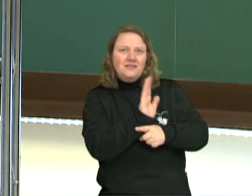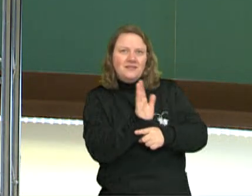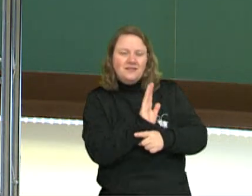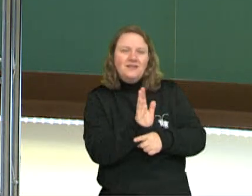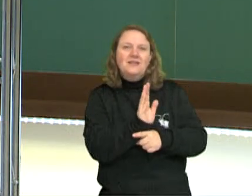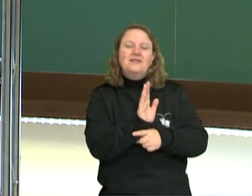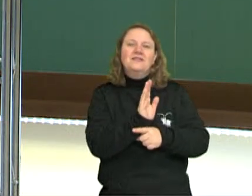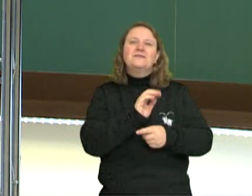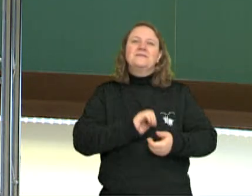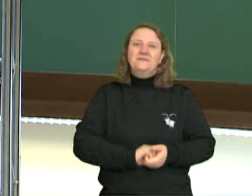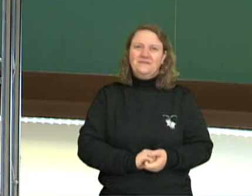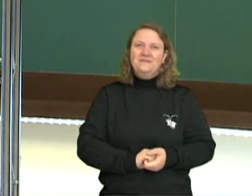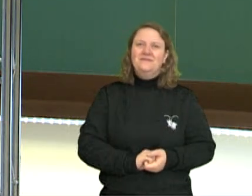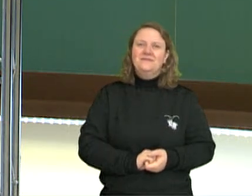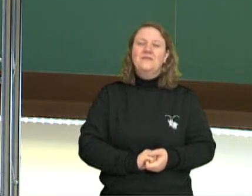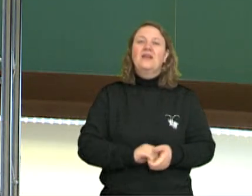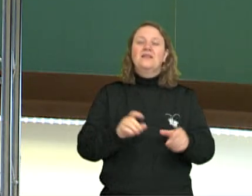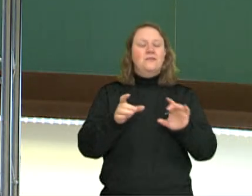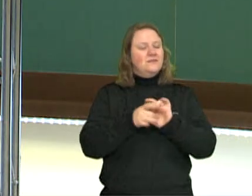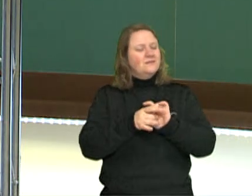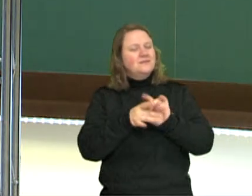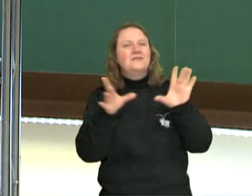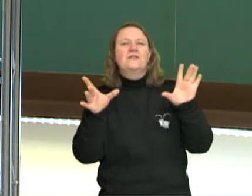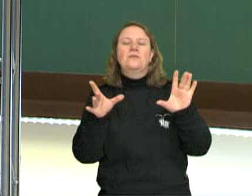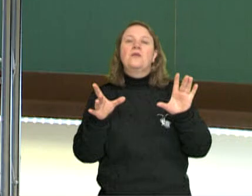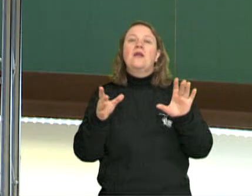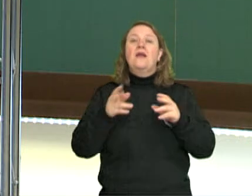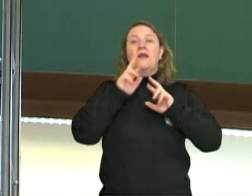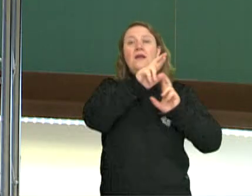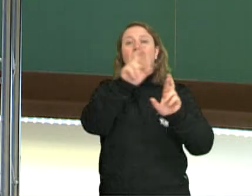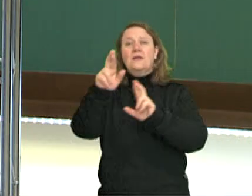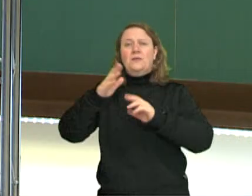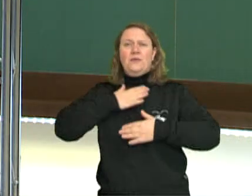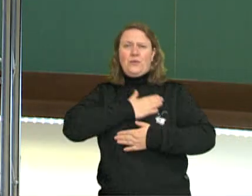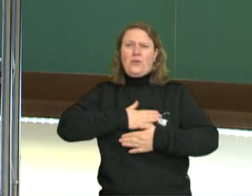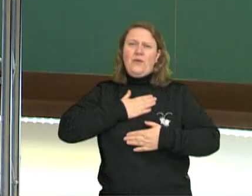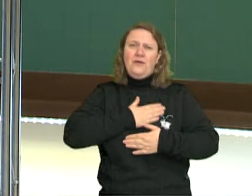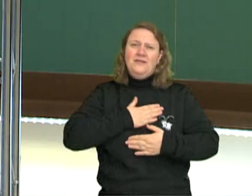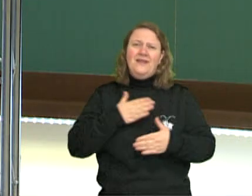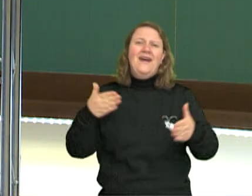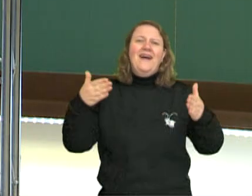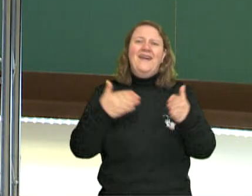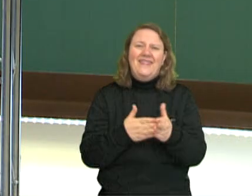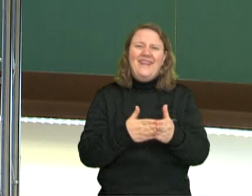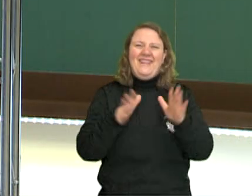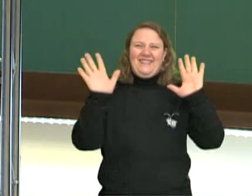luta livre e a greco-romana. Espero que vocês tenham gostado e até breve.